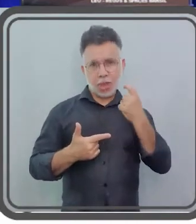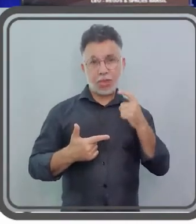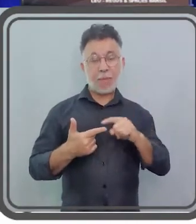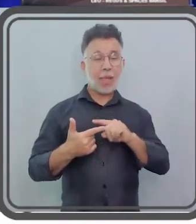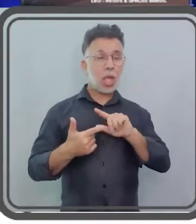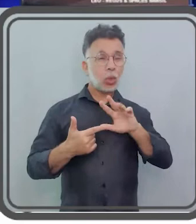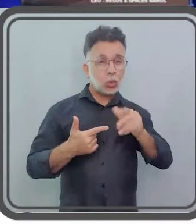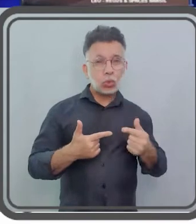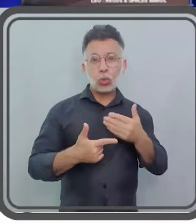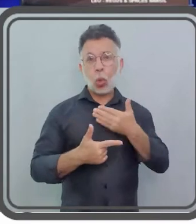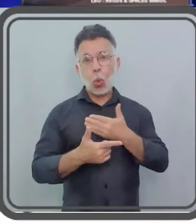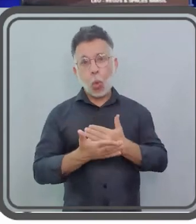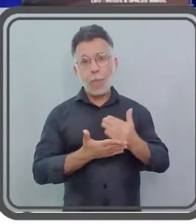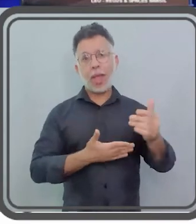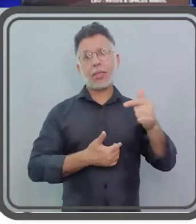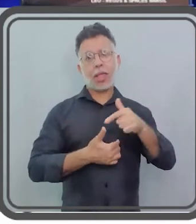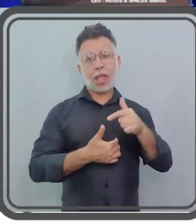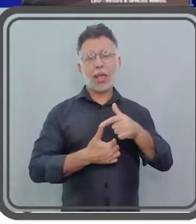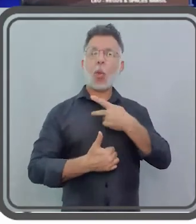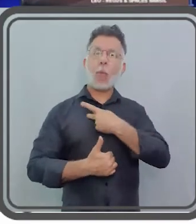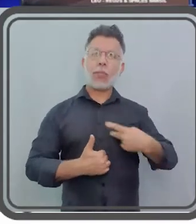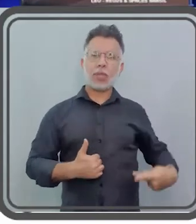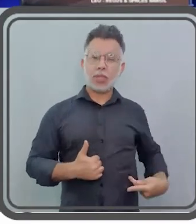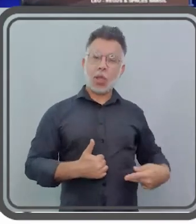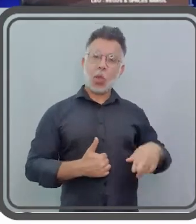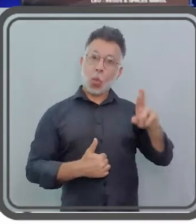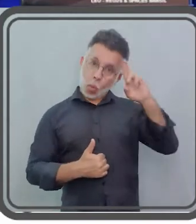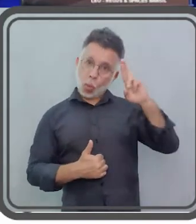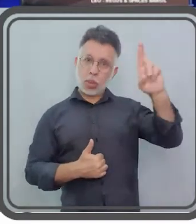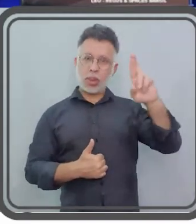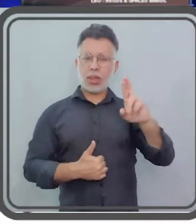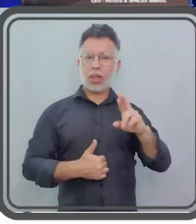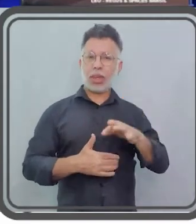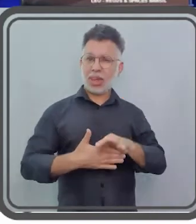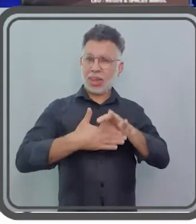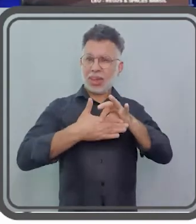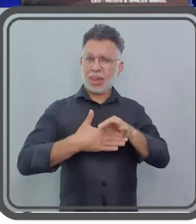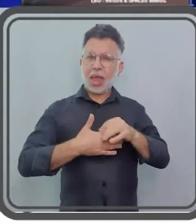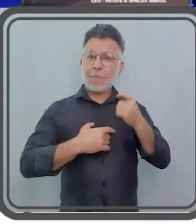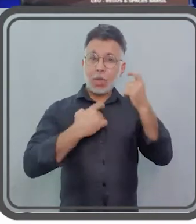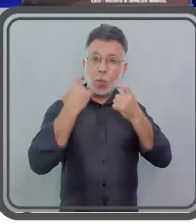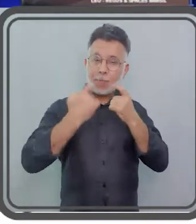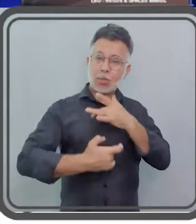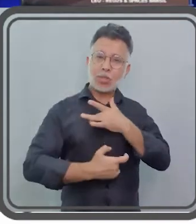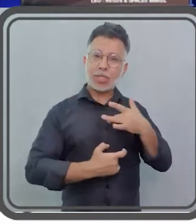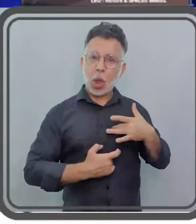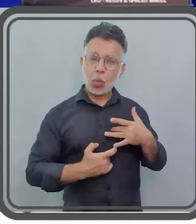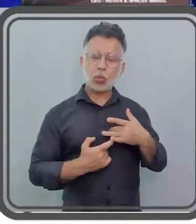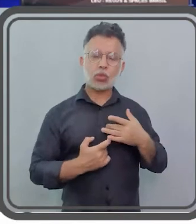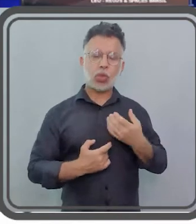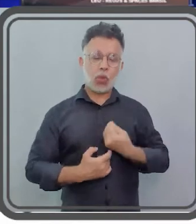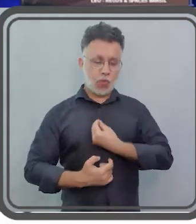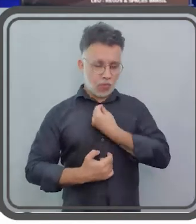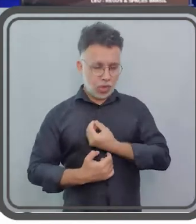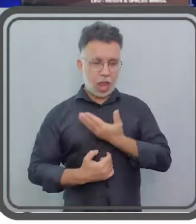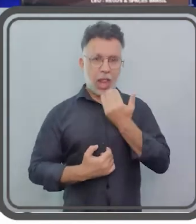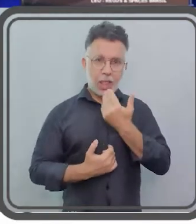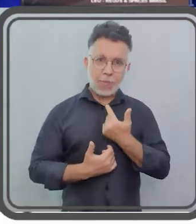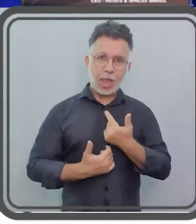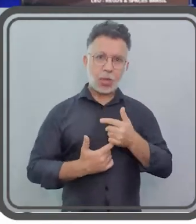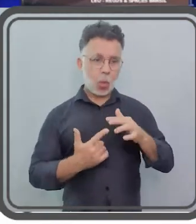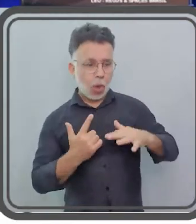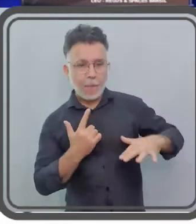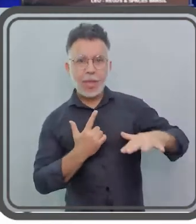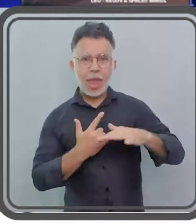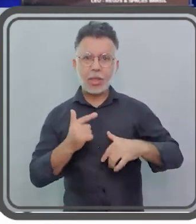começa com um líder. Quando você tem um líder preocupado com a saúde, com o bem-estar, acolhimento, um ambiente